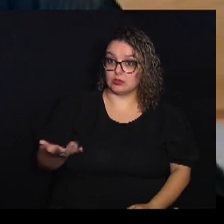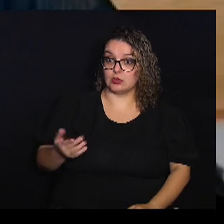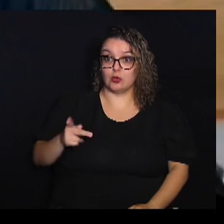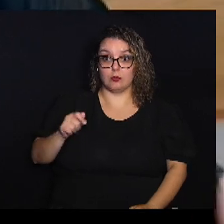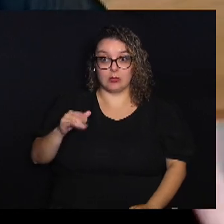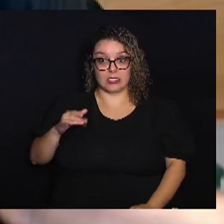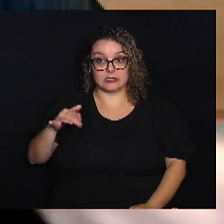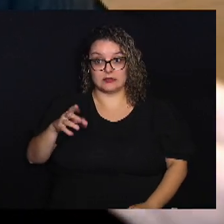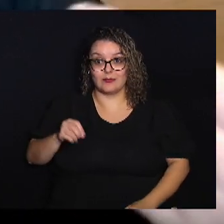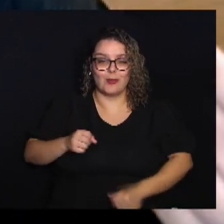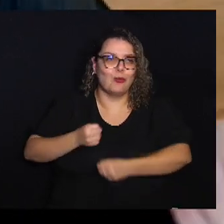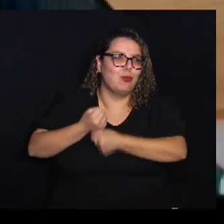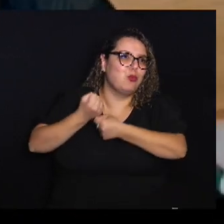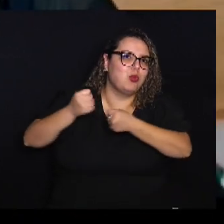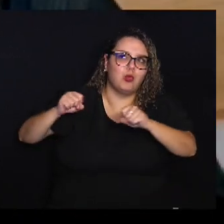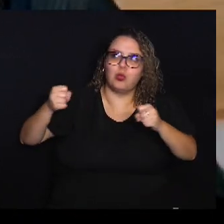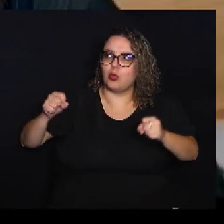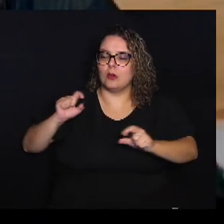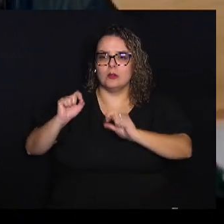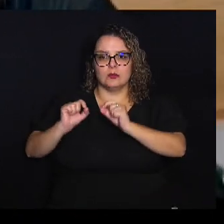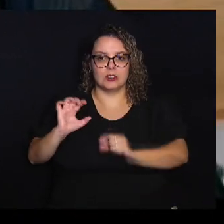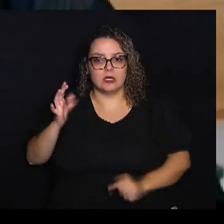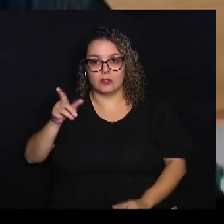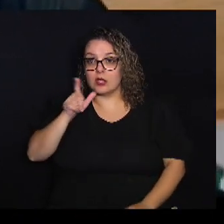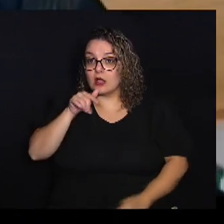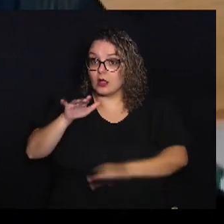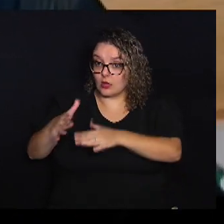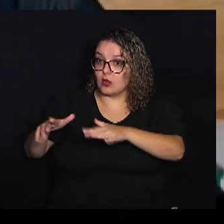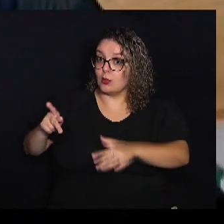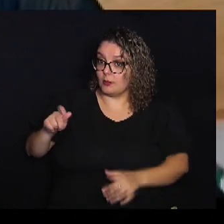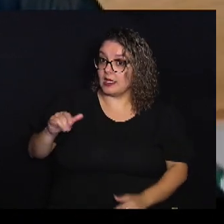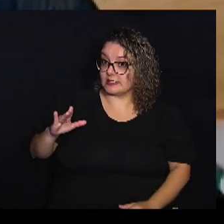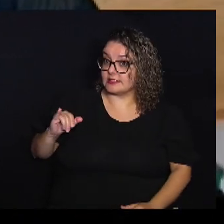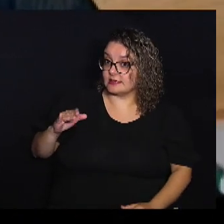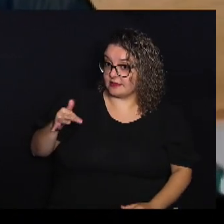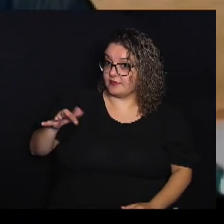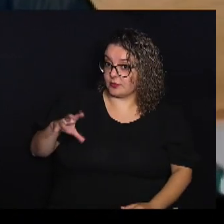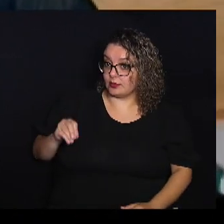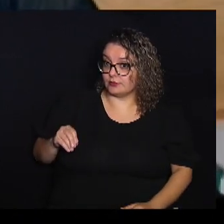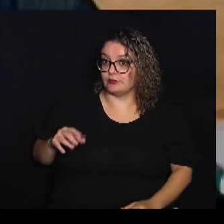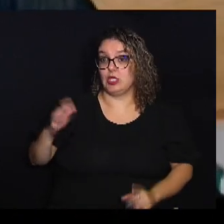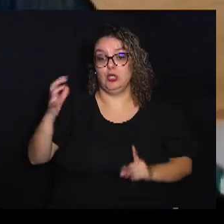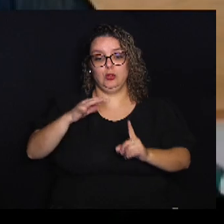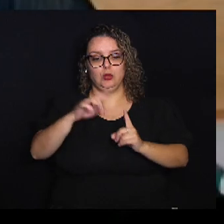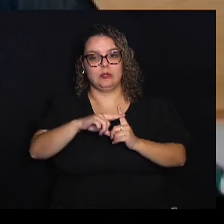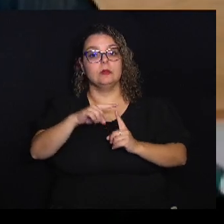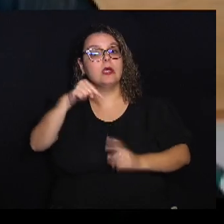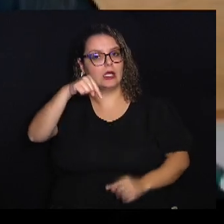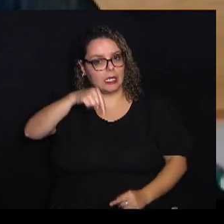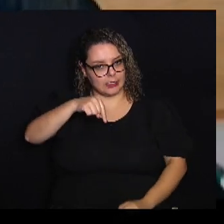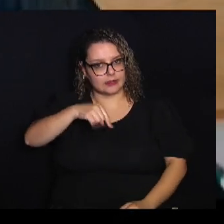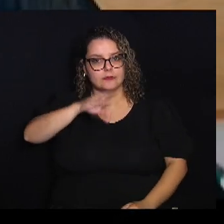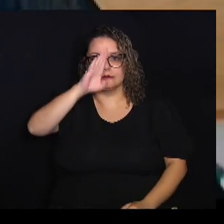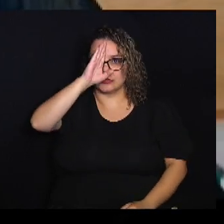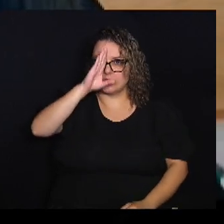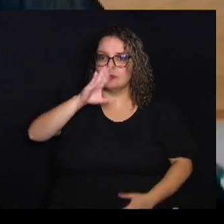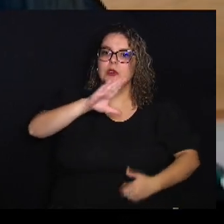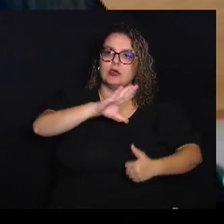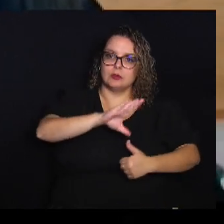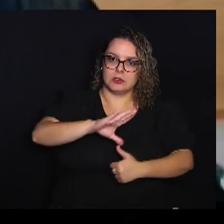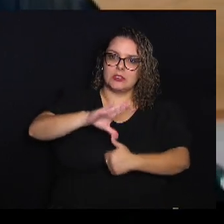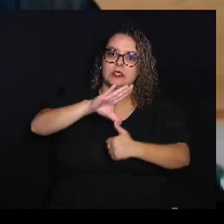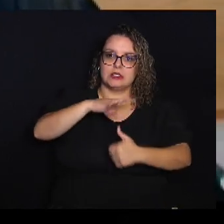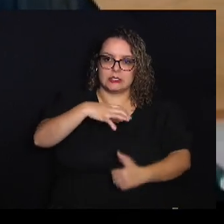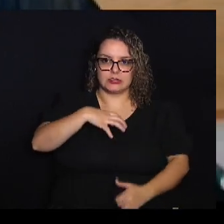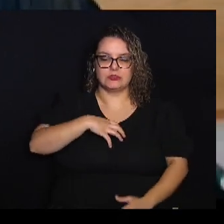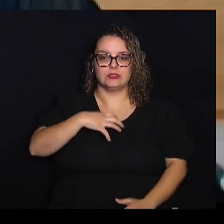Pacífico é gigante. Então, o que acontece com as águas do Pacífico afeta a dinâmica da temperatura aqui, principalmente na América do Sul, que nós sentimos